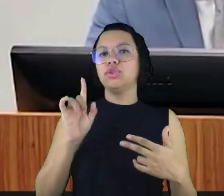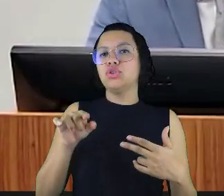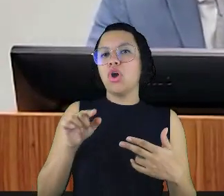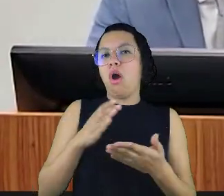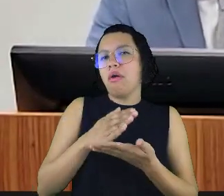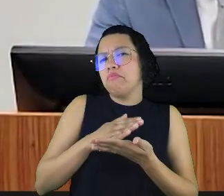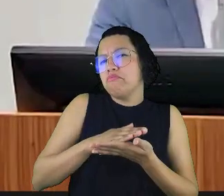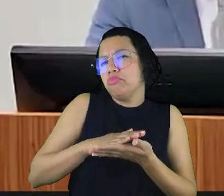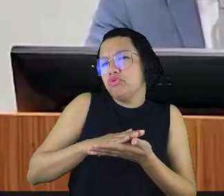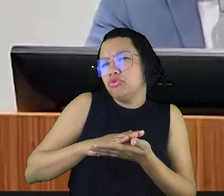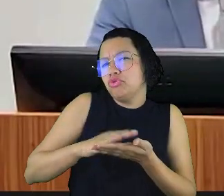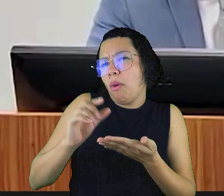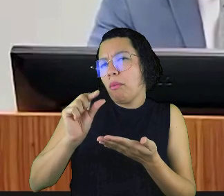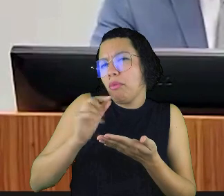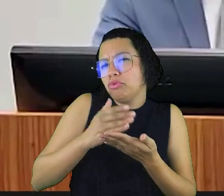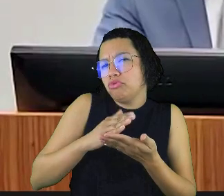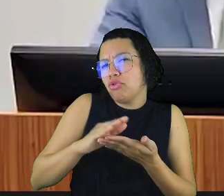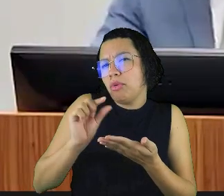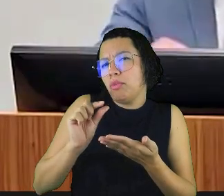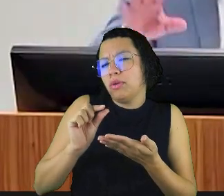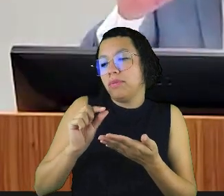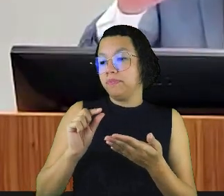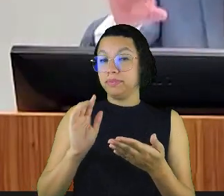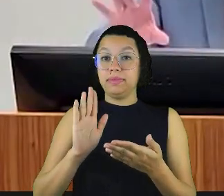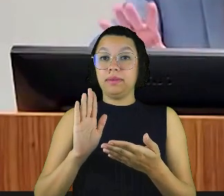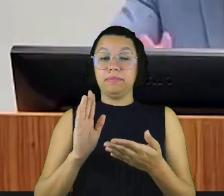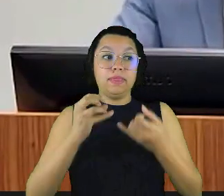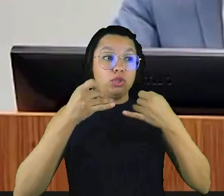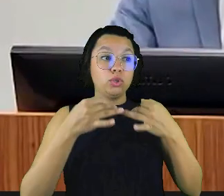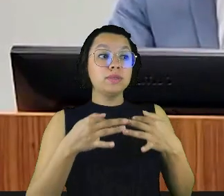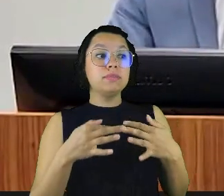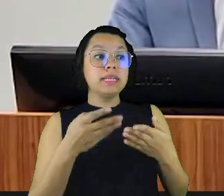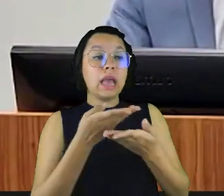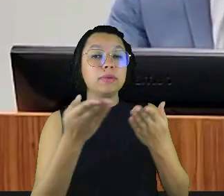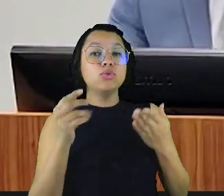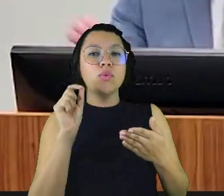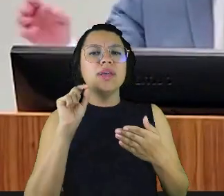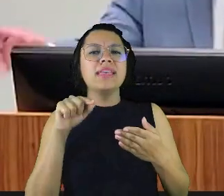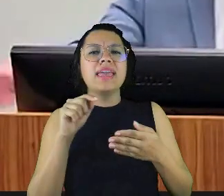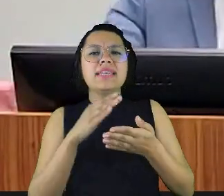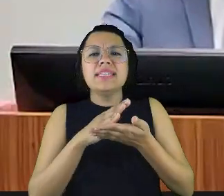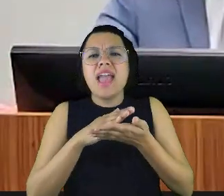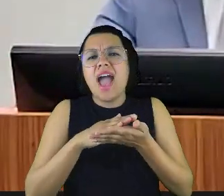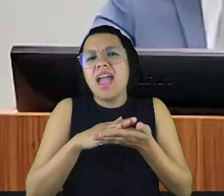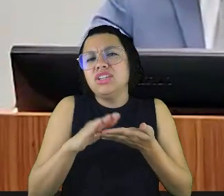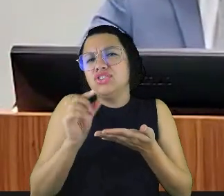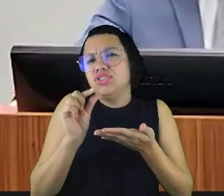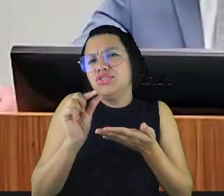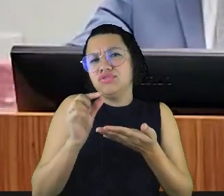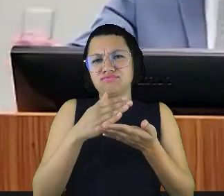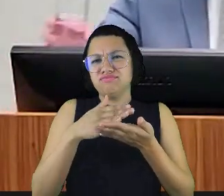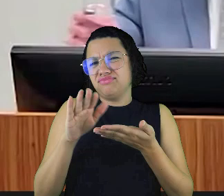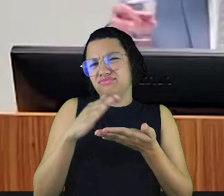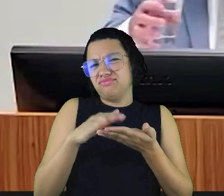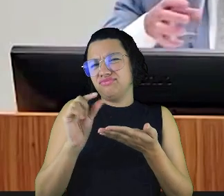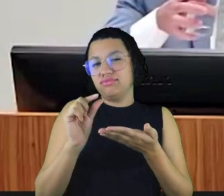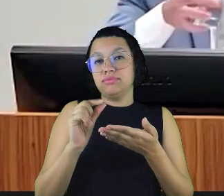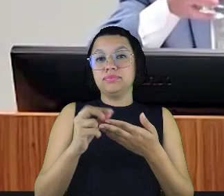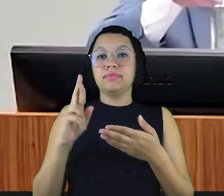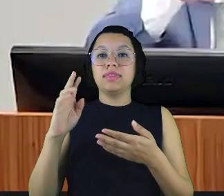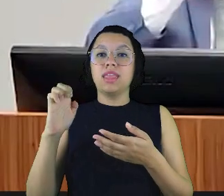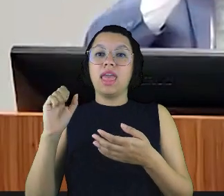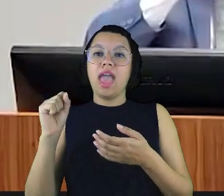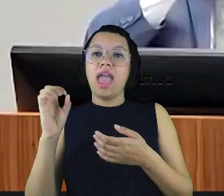é qualquer coisa. Melhor dar uma explicada ao pessoal o que seriam esses restinhos que a gente está falando. Fala um pouco que eu tomo uma água, Renata. Não, é que ontem